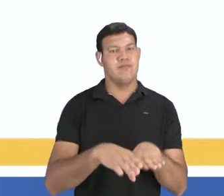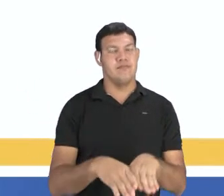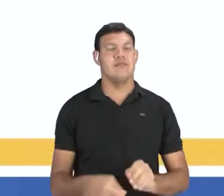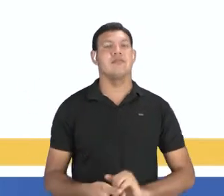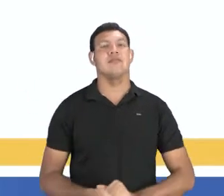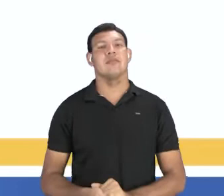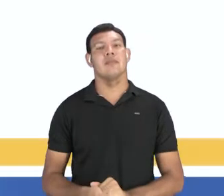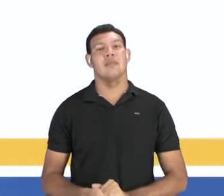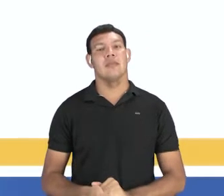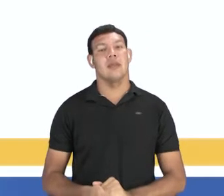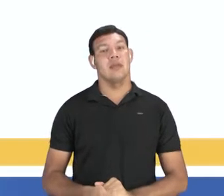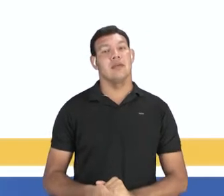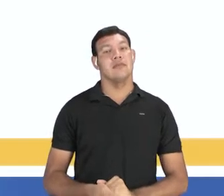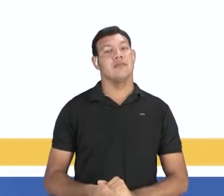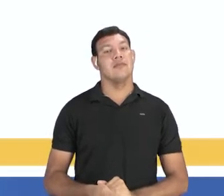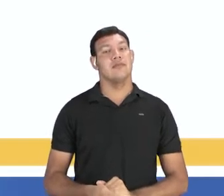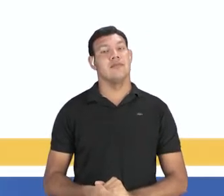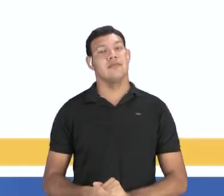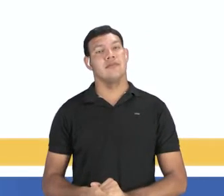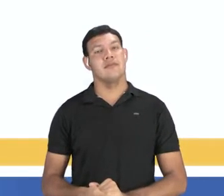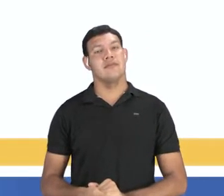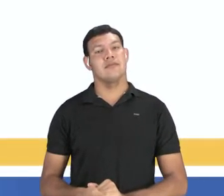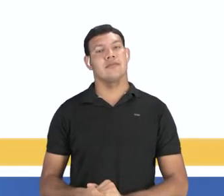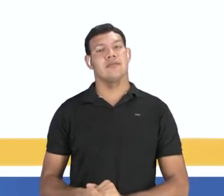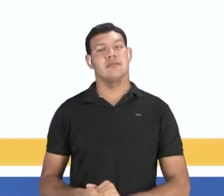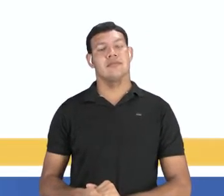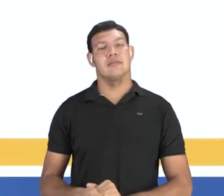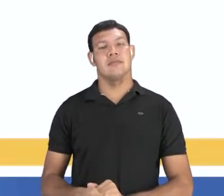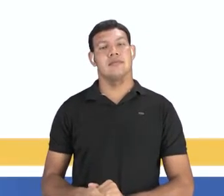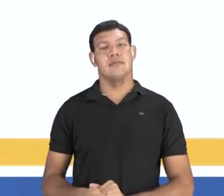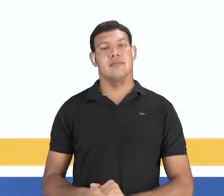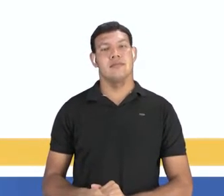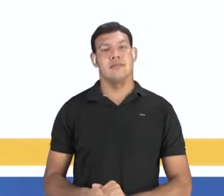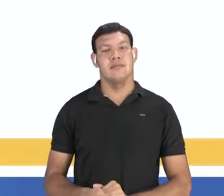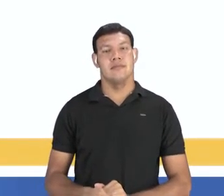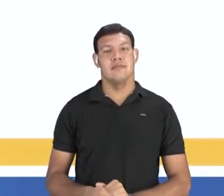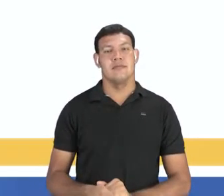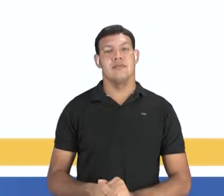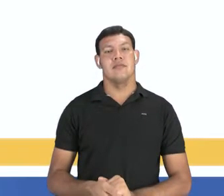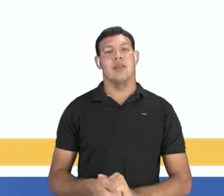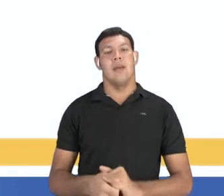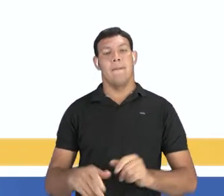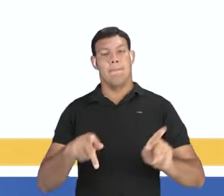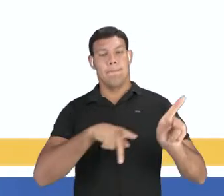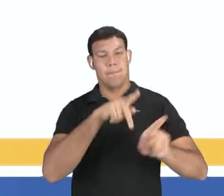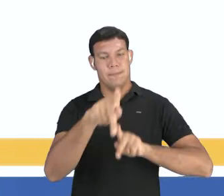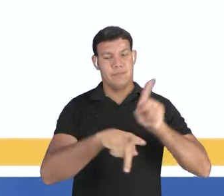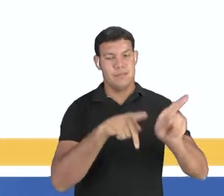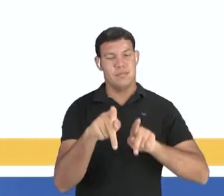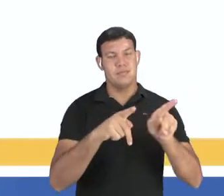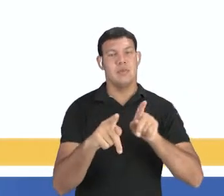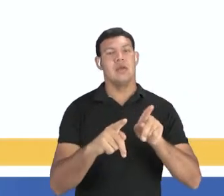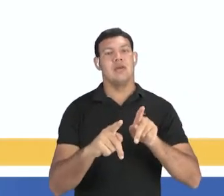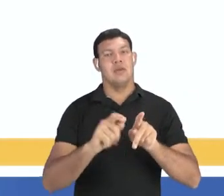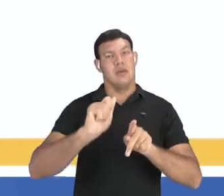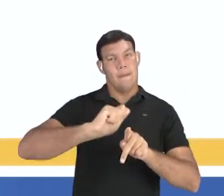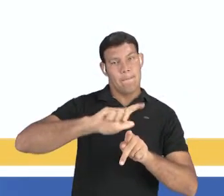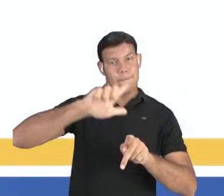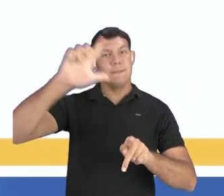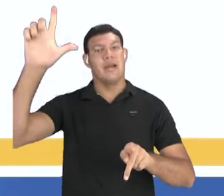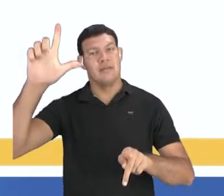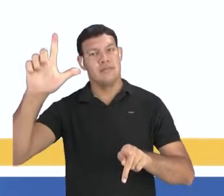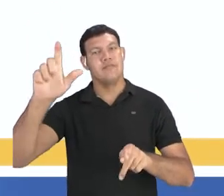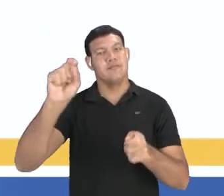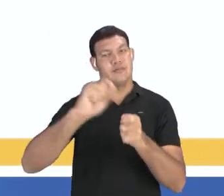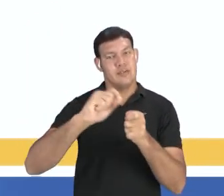entre os principais motivos para a queda do sistema feudal destaca-se o crescimento populacional a necessidade do aumento